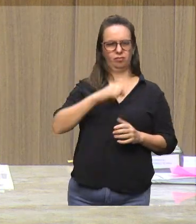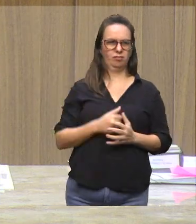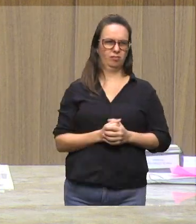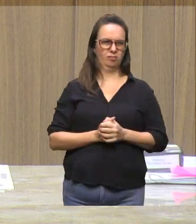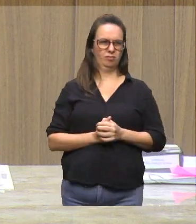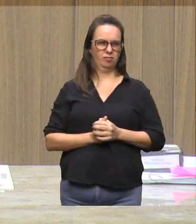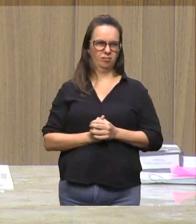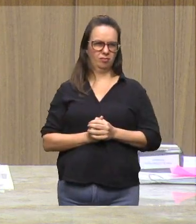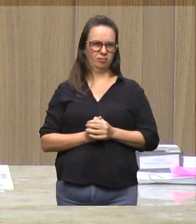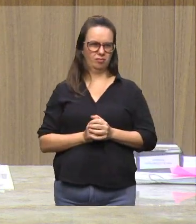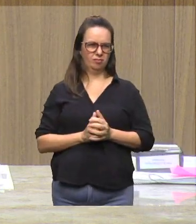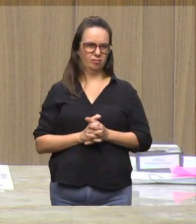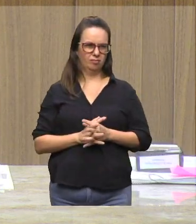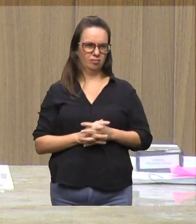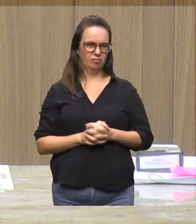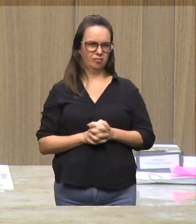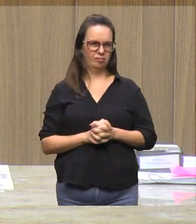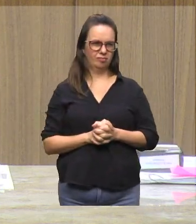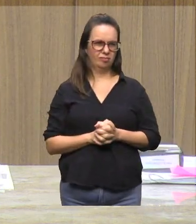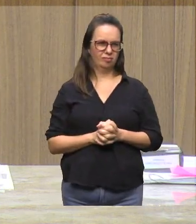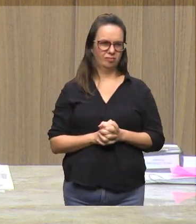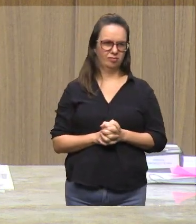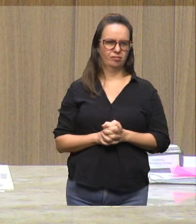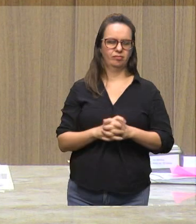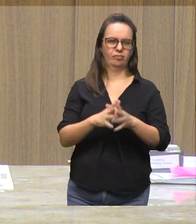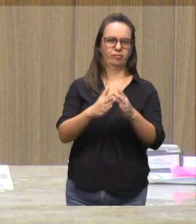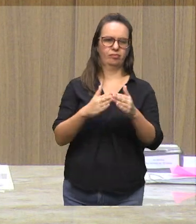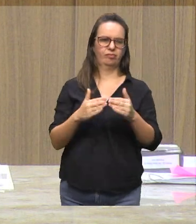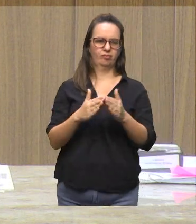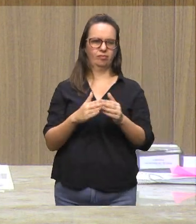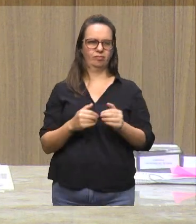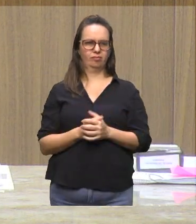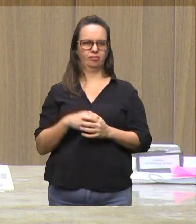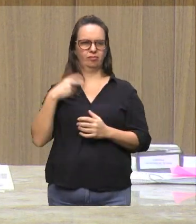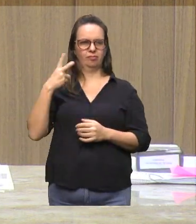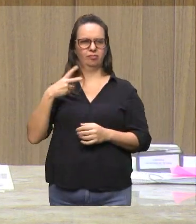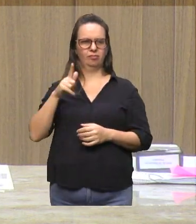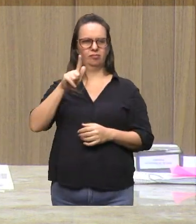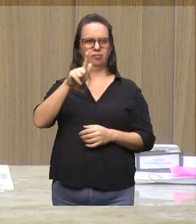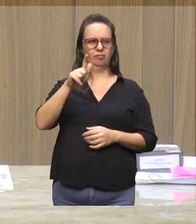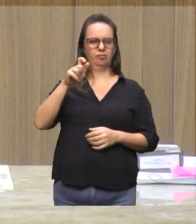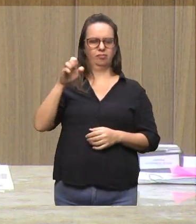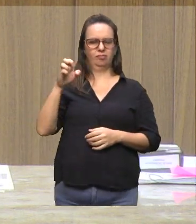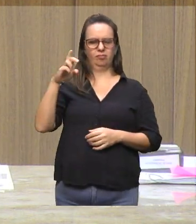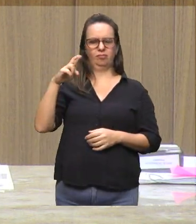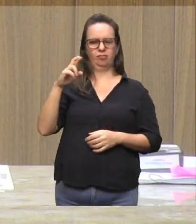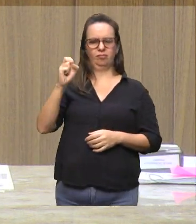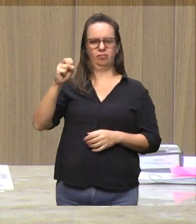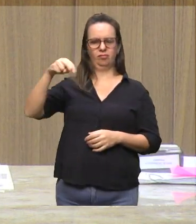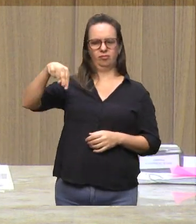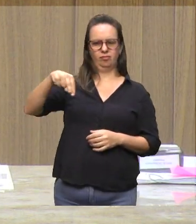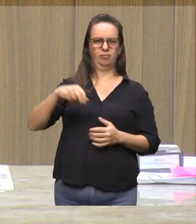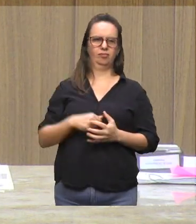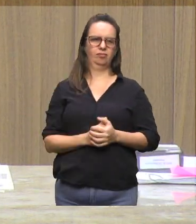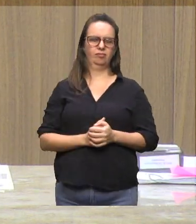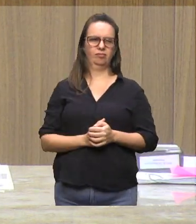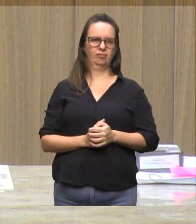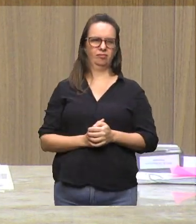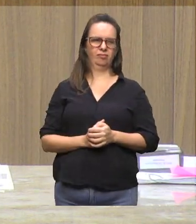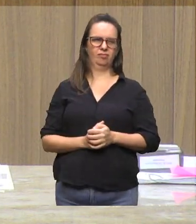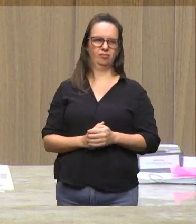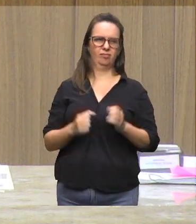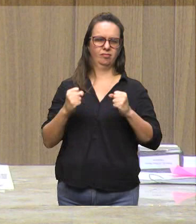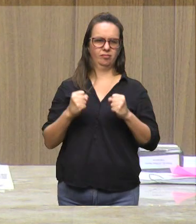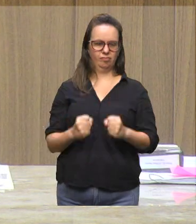presidente. Ah, desculpa. Solicito ao vereador Gerson Alves para que possa